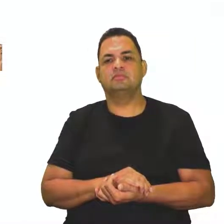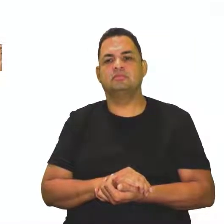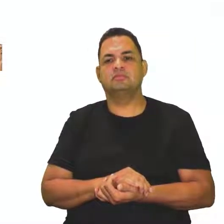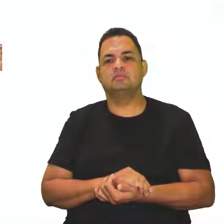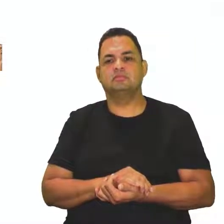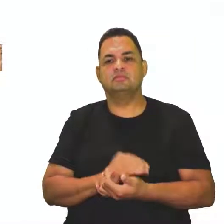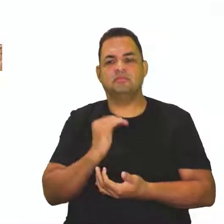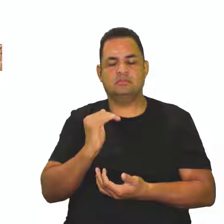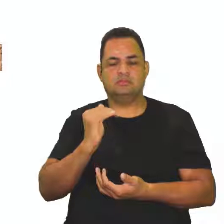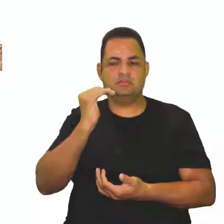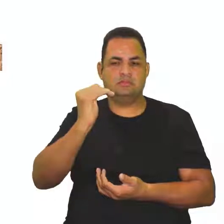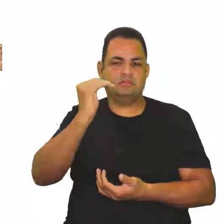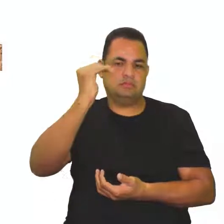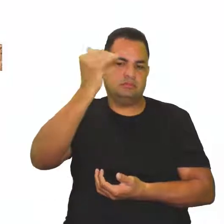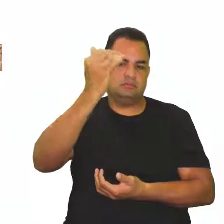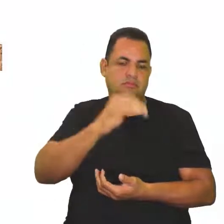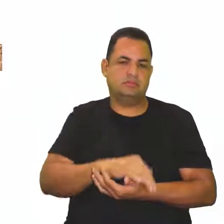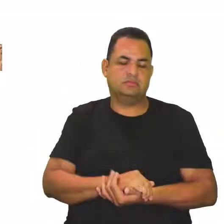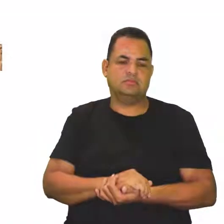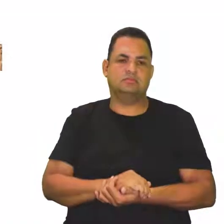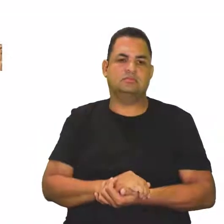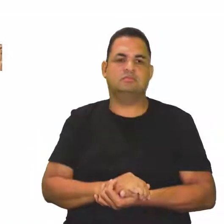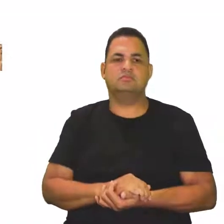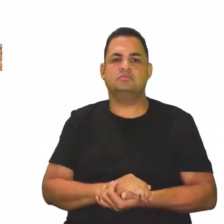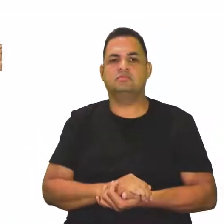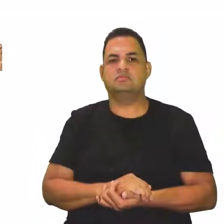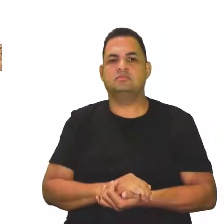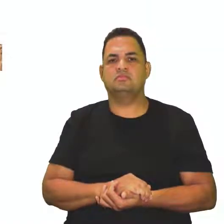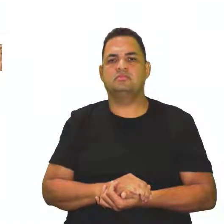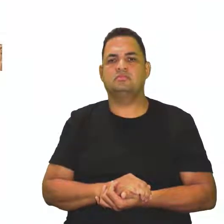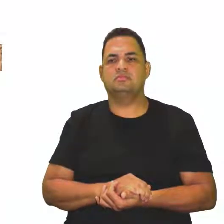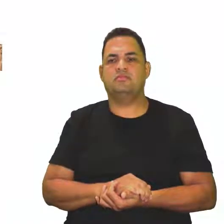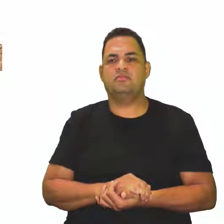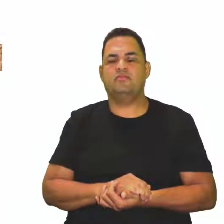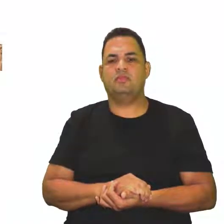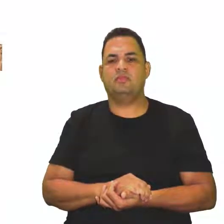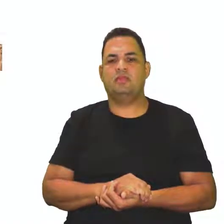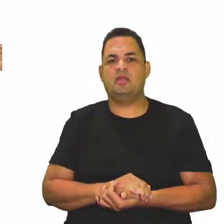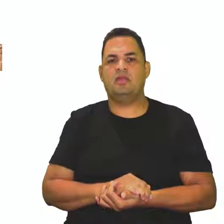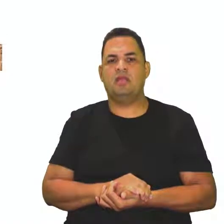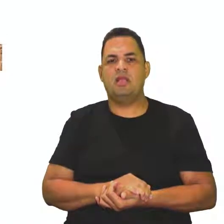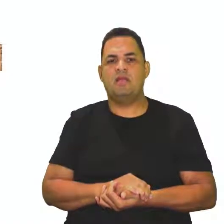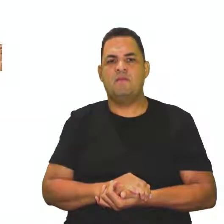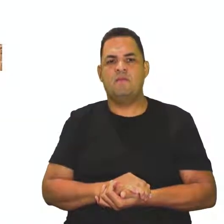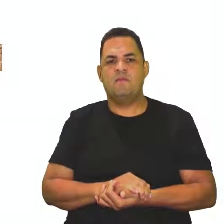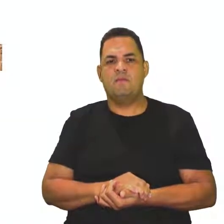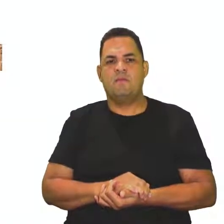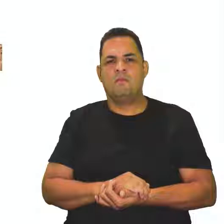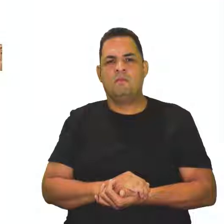assim sucessivamente. Então, aí nós temos as superfícies